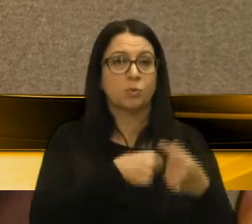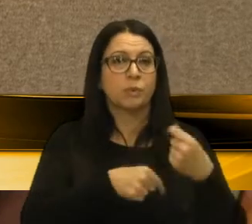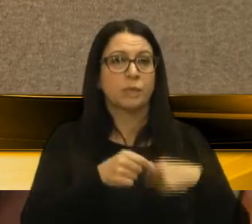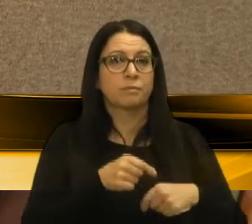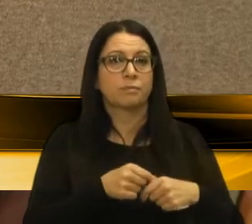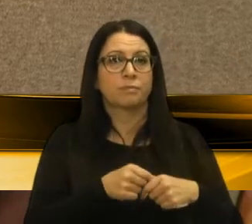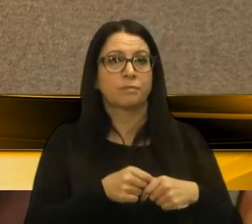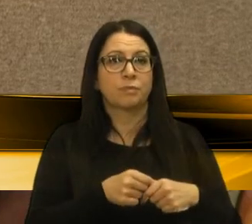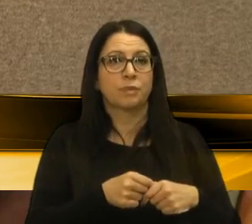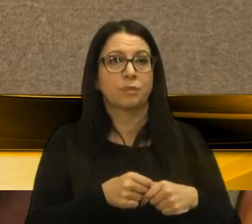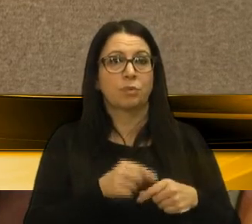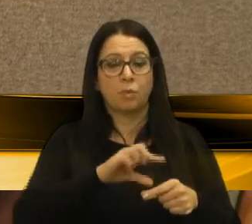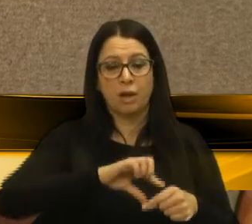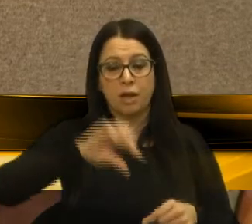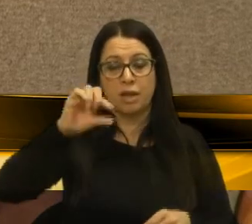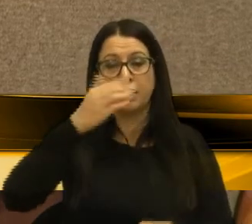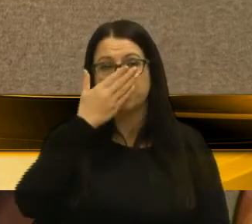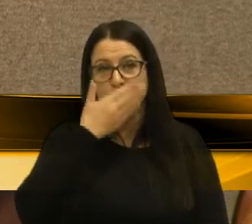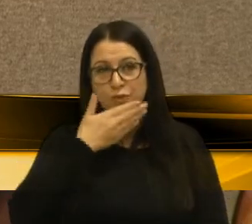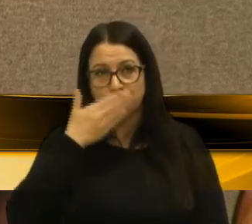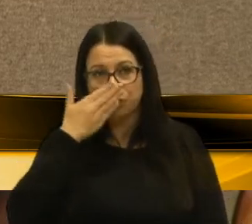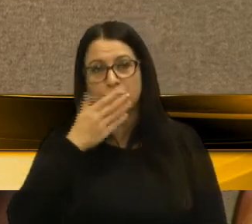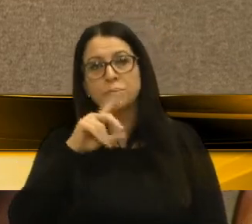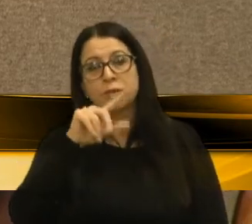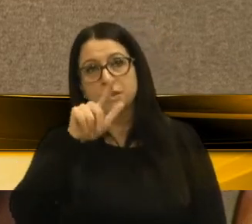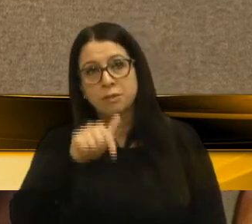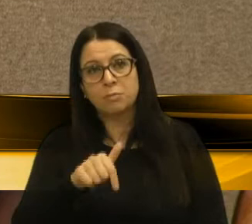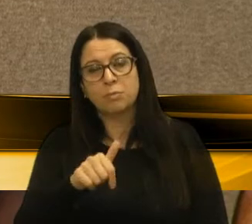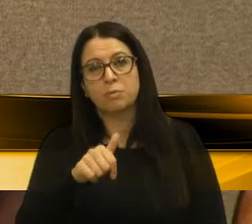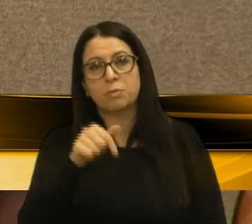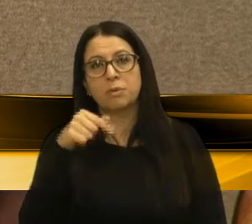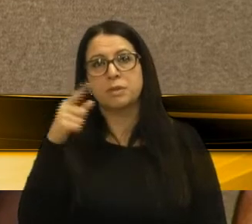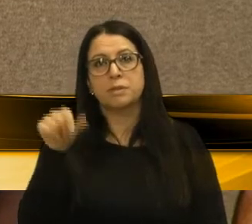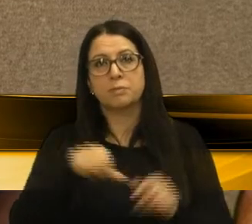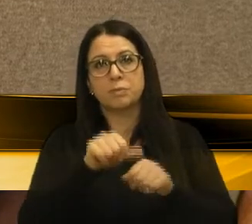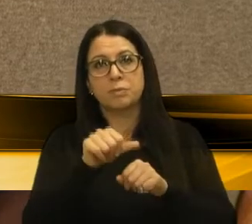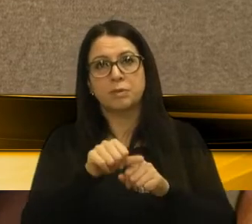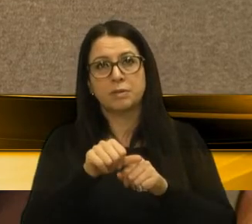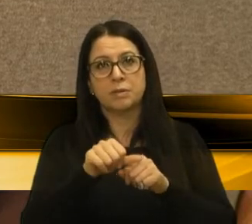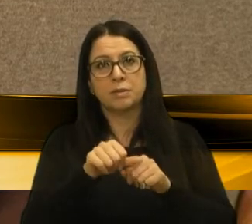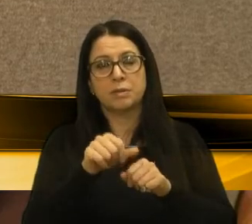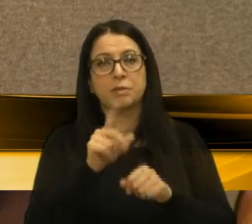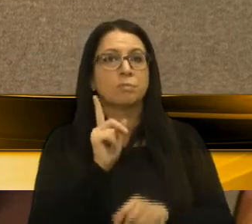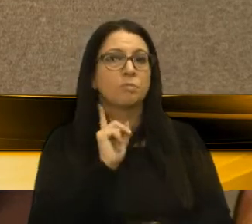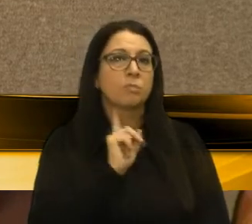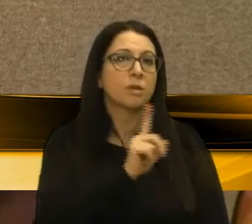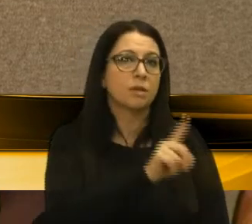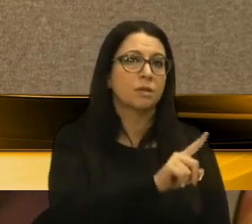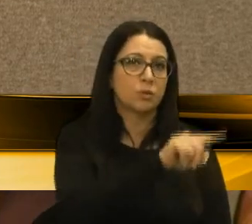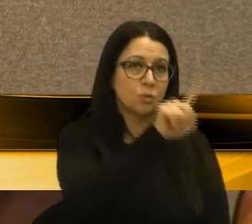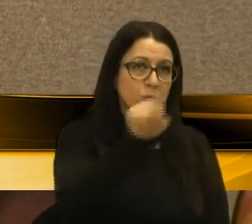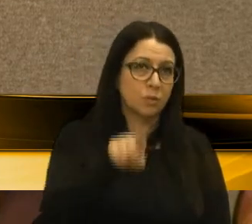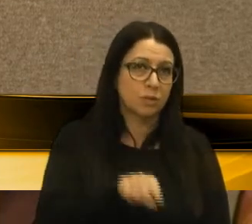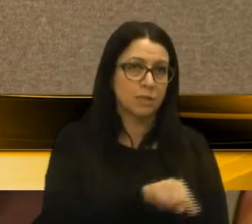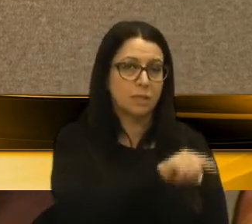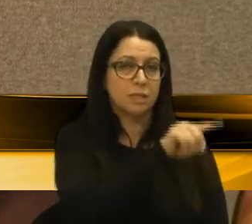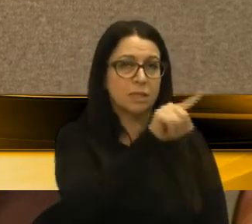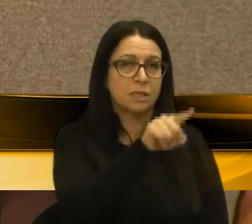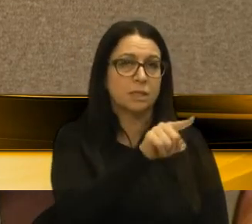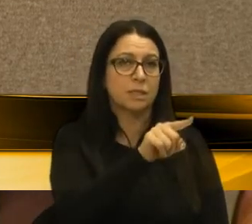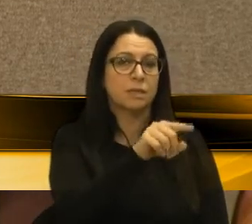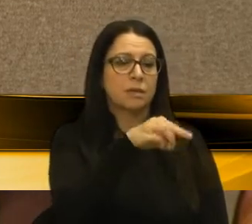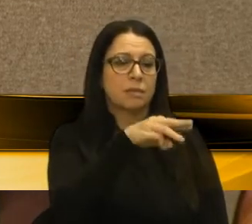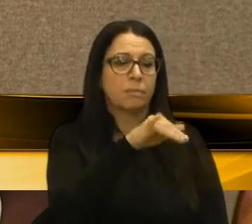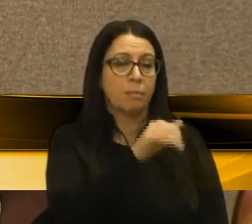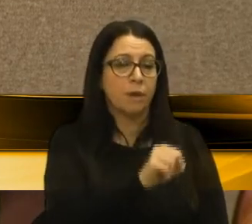da cana-de-açúcar, como depois uma transferência para a região das Minas Gerais, como o ciclo econômico das minas ou do